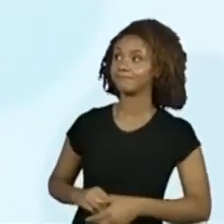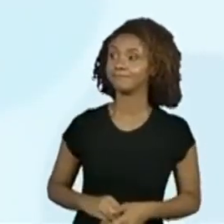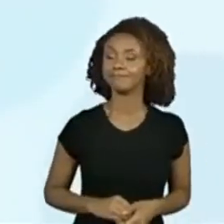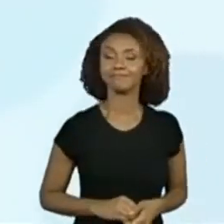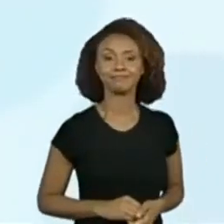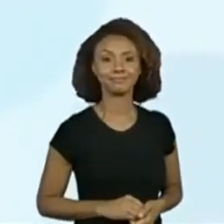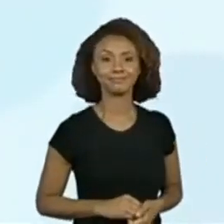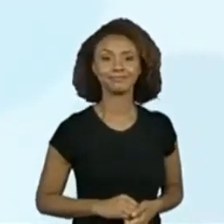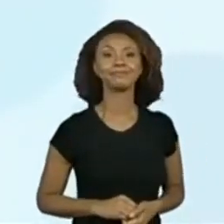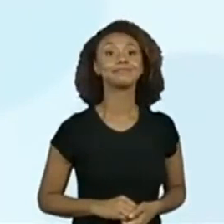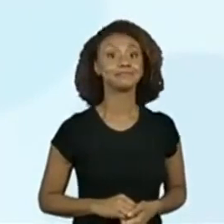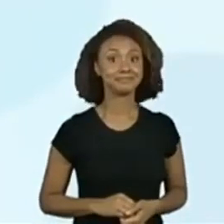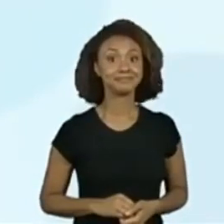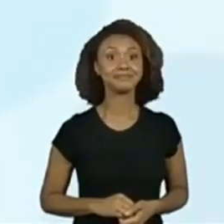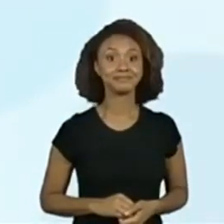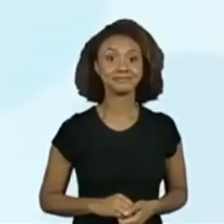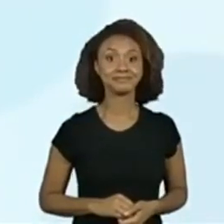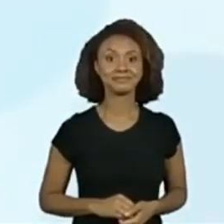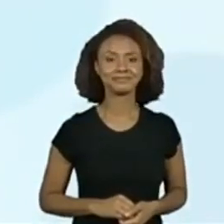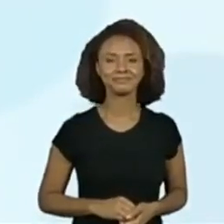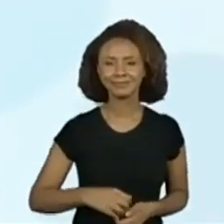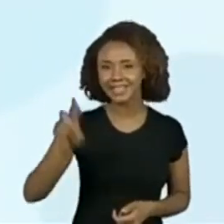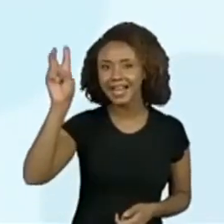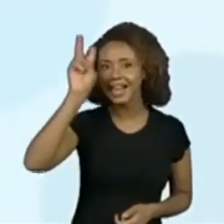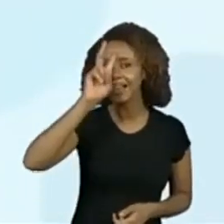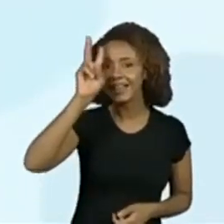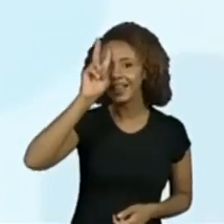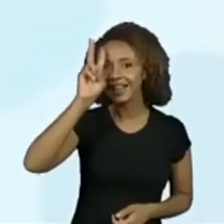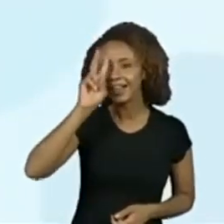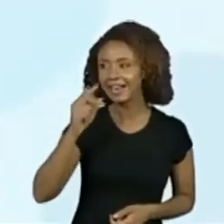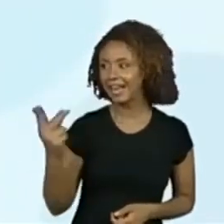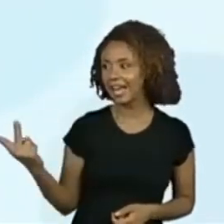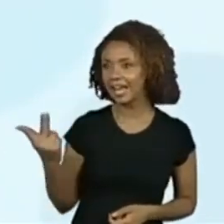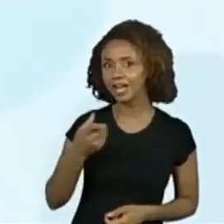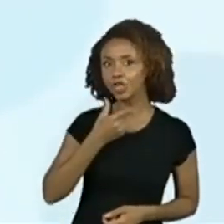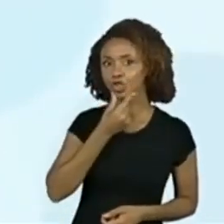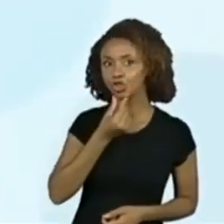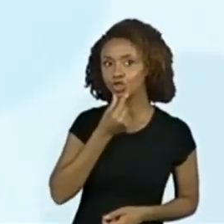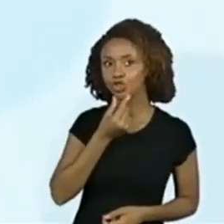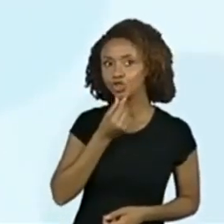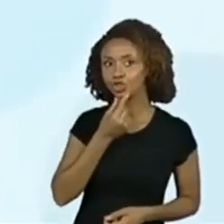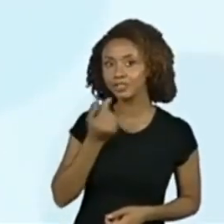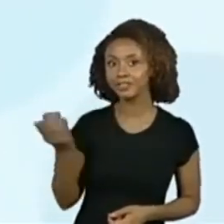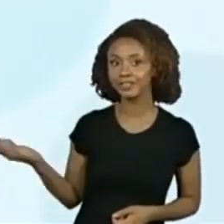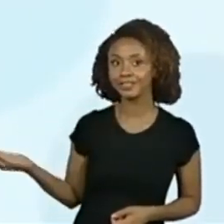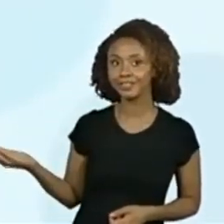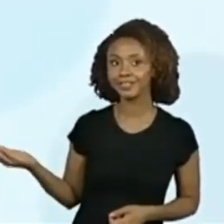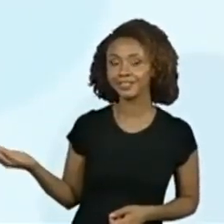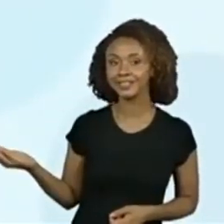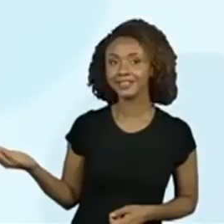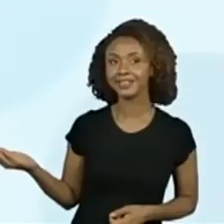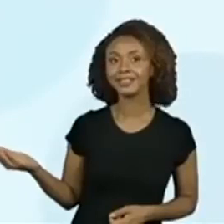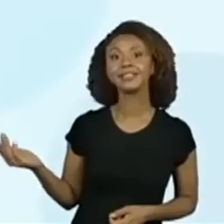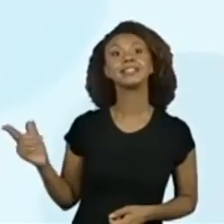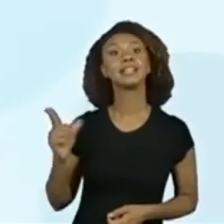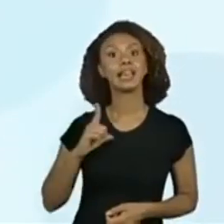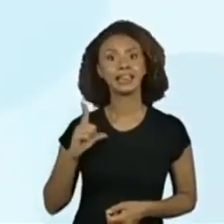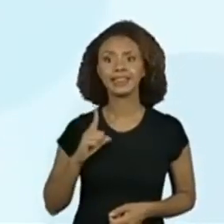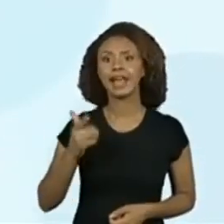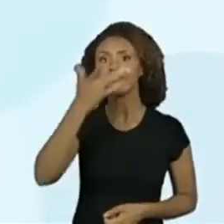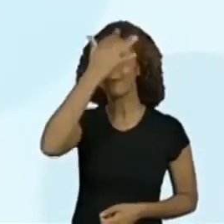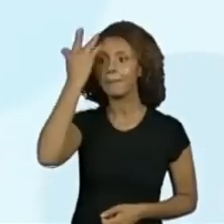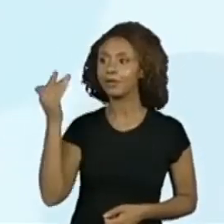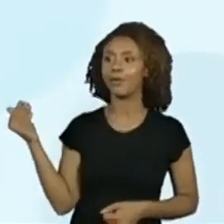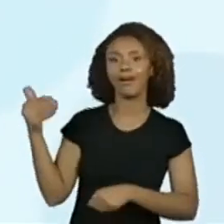hoje vamos ver vocês se lembram aí dos nossos personagens não é a nossa sequência didática contou com diversos